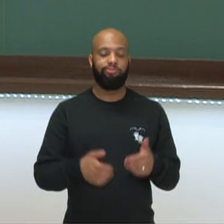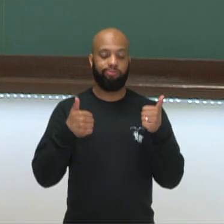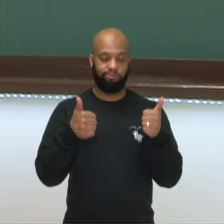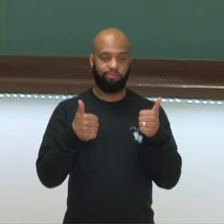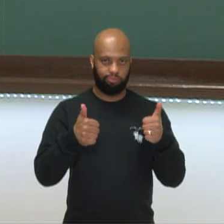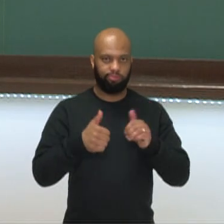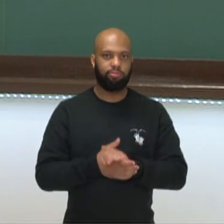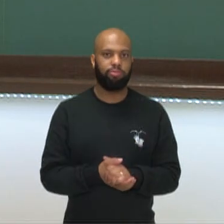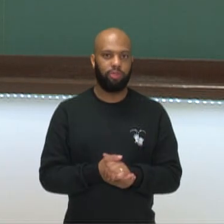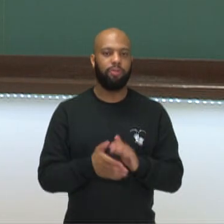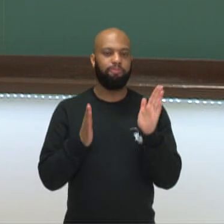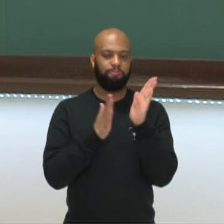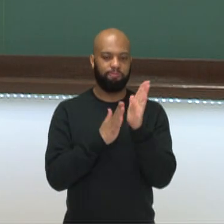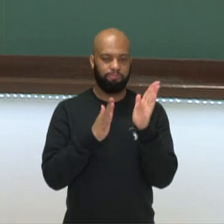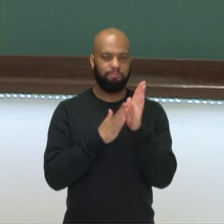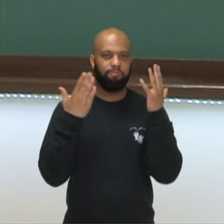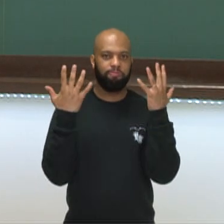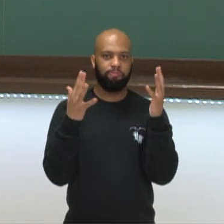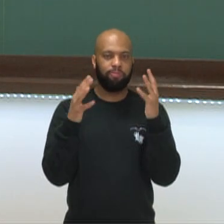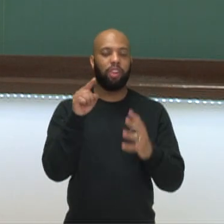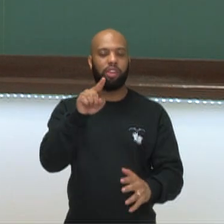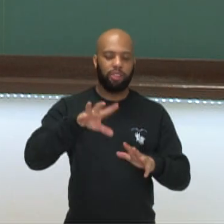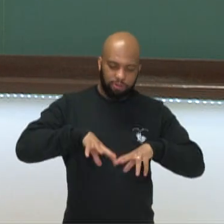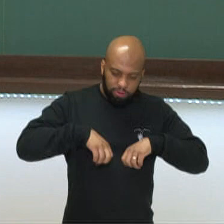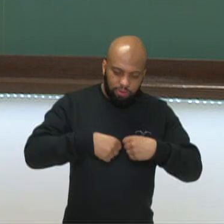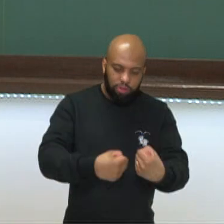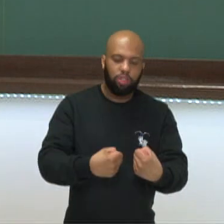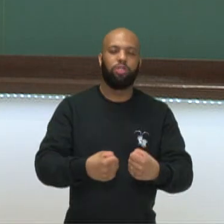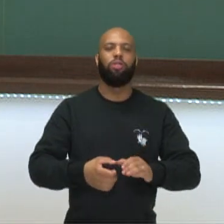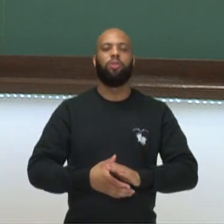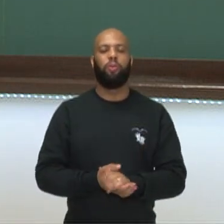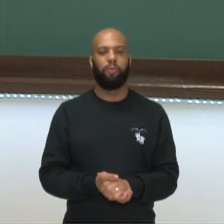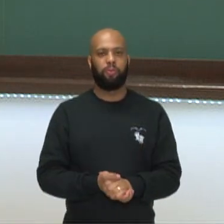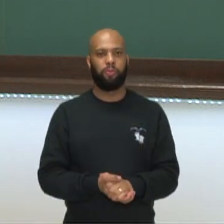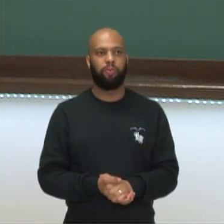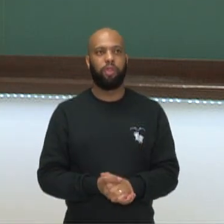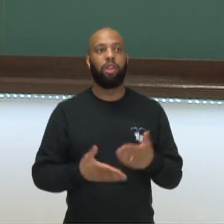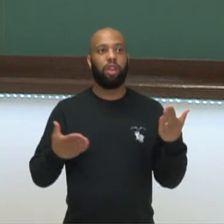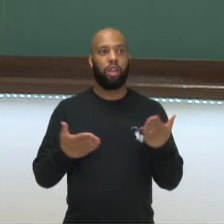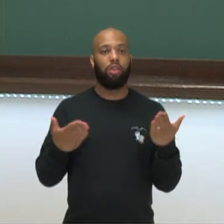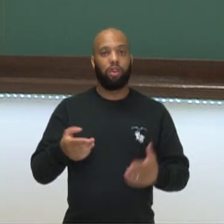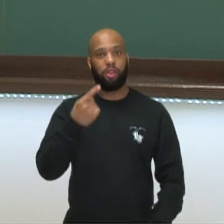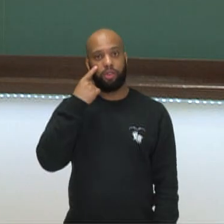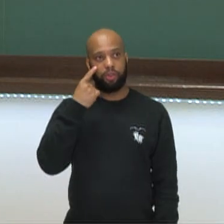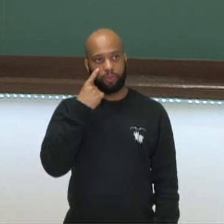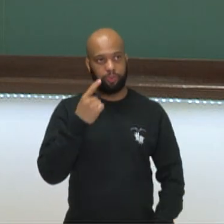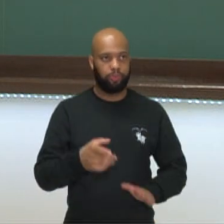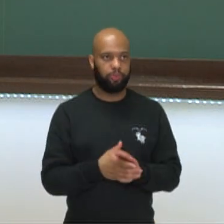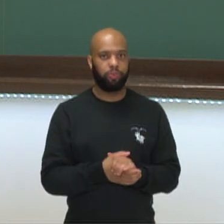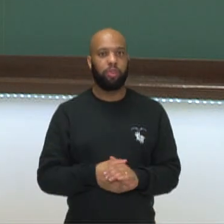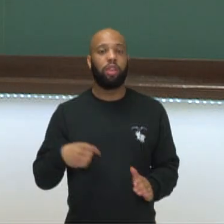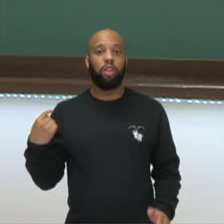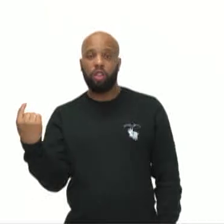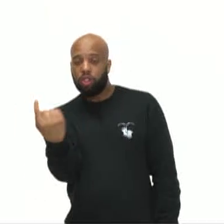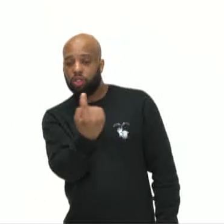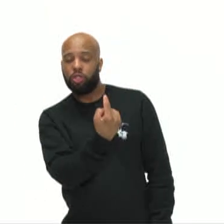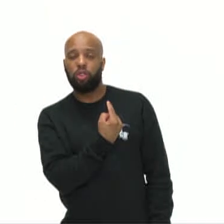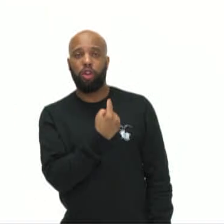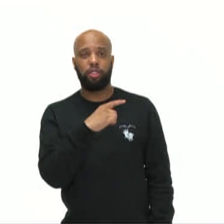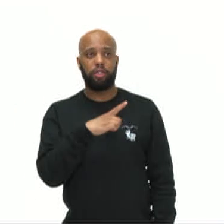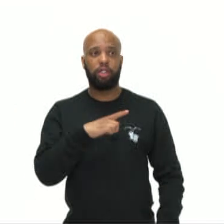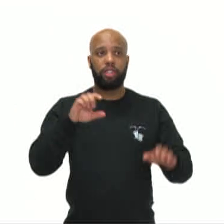Muito bem, parabéns pela sua dedicação, pelo seu esforço. Observe, nós temos aqui então